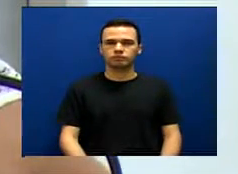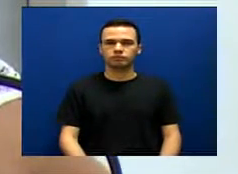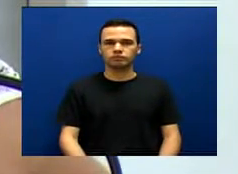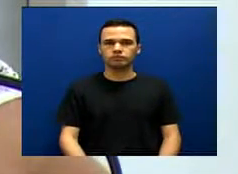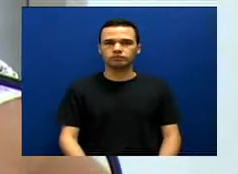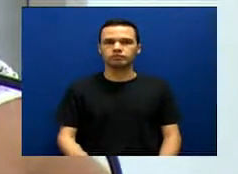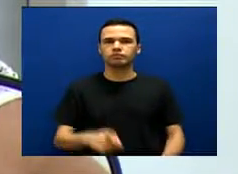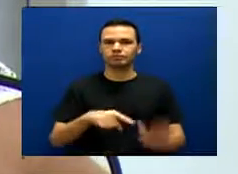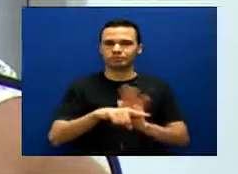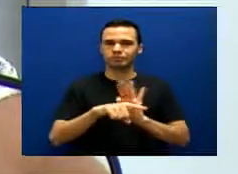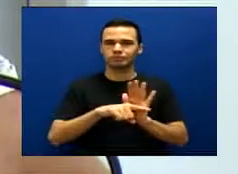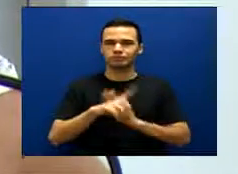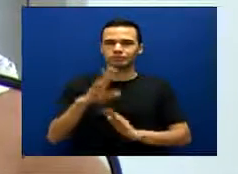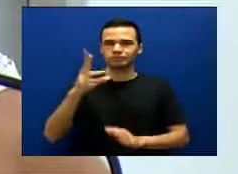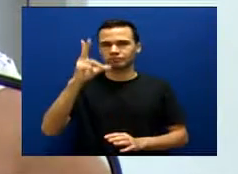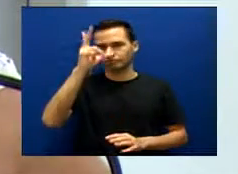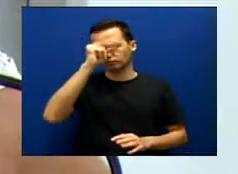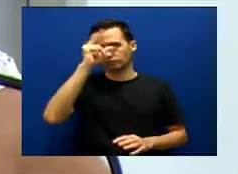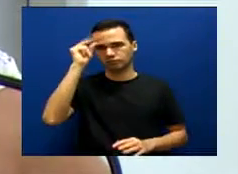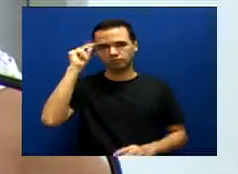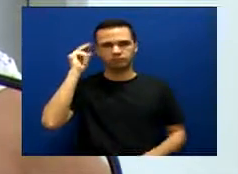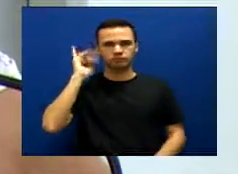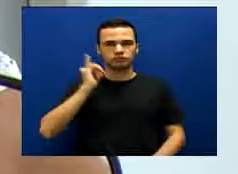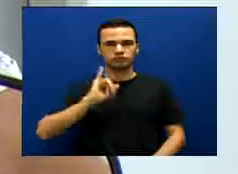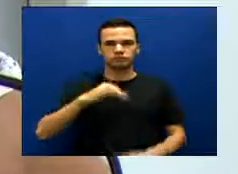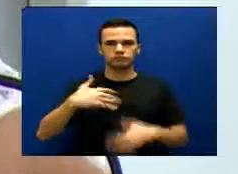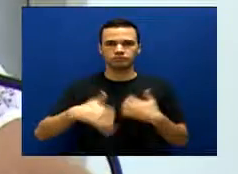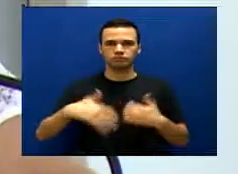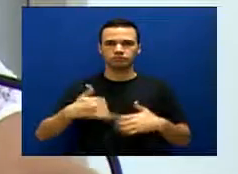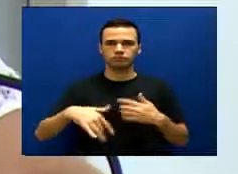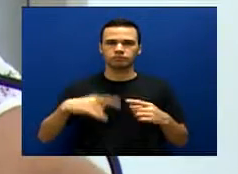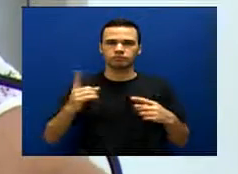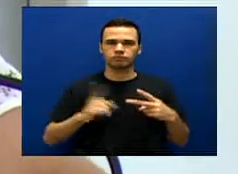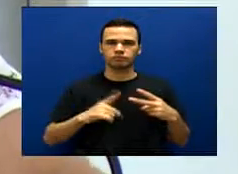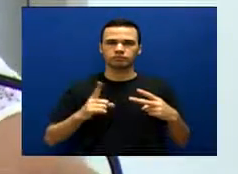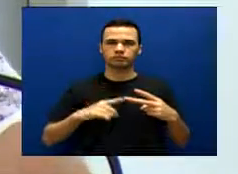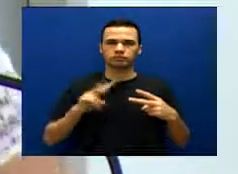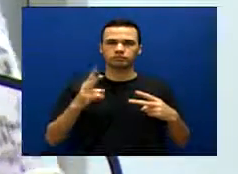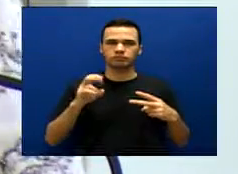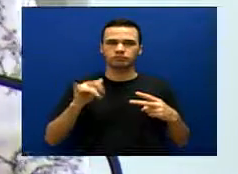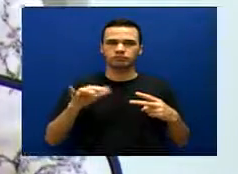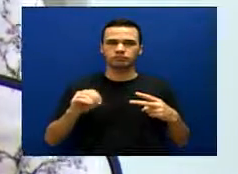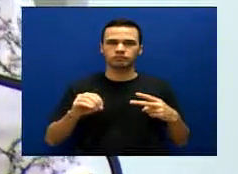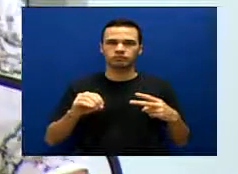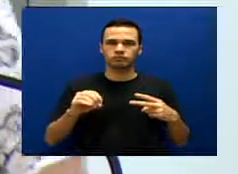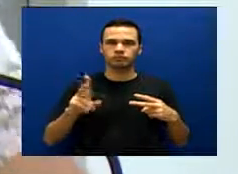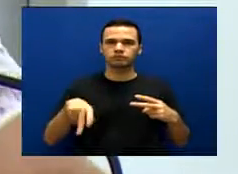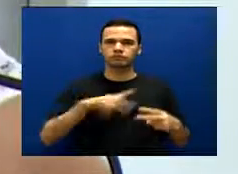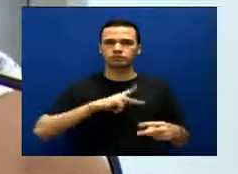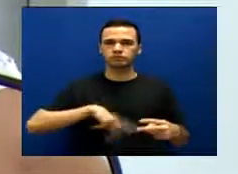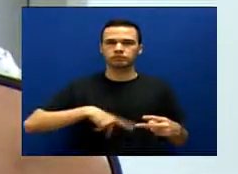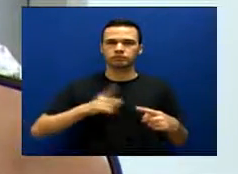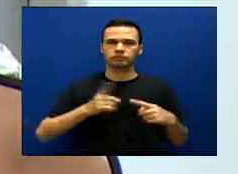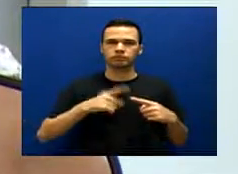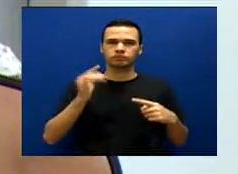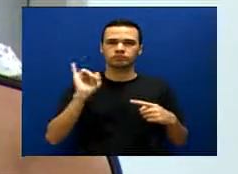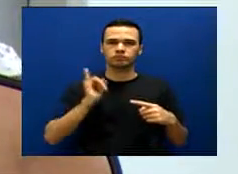fazer o questionamento à prefeitura. A vereadora Yara pediu uma parte, pois vereador doutor Hélio Brasileiro. Presidente, vereadora